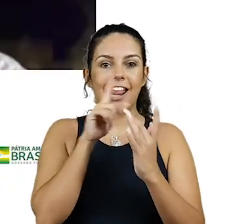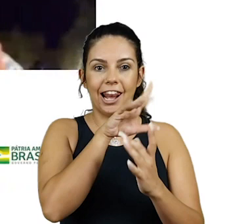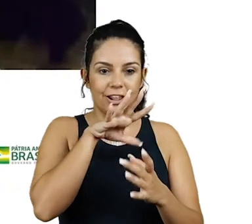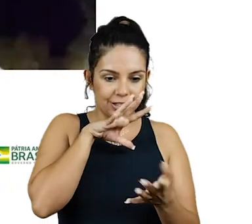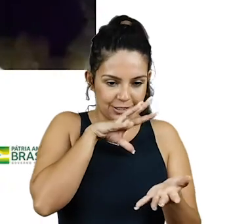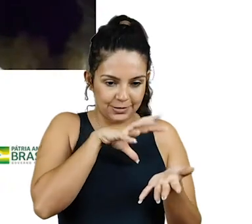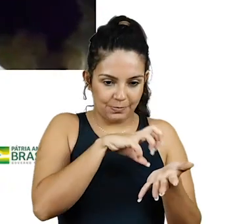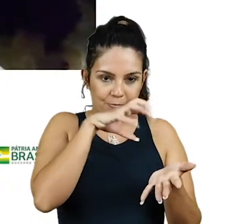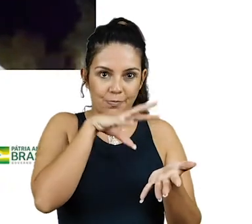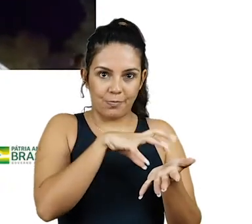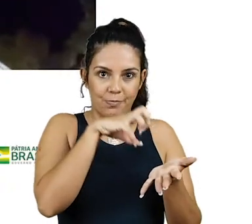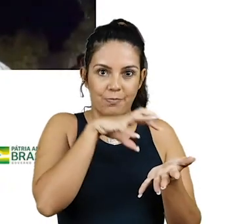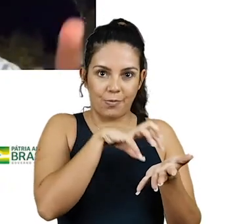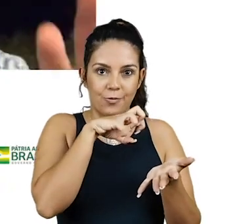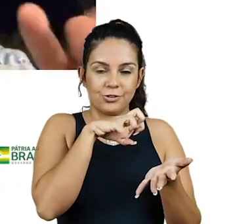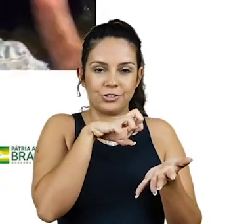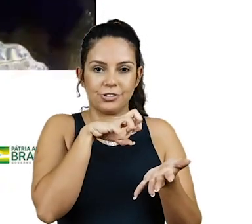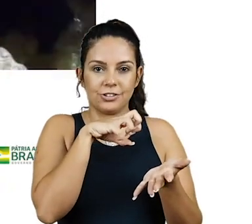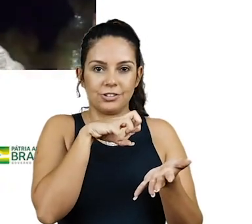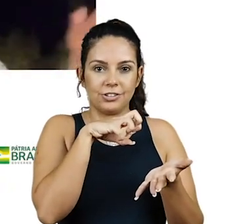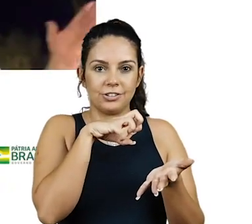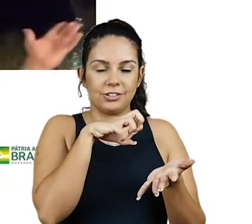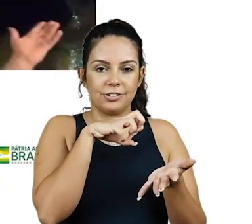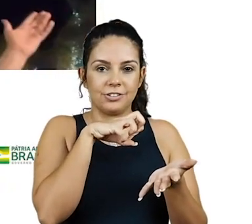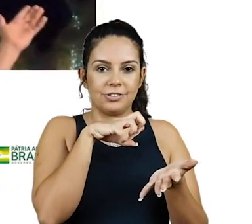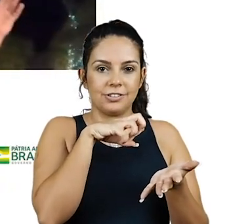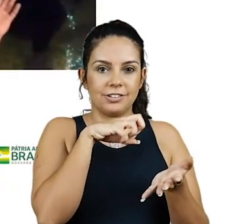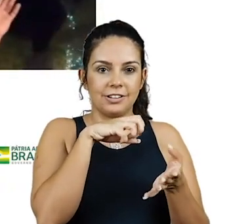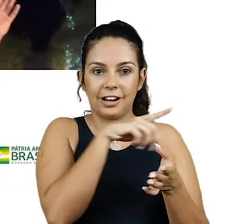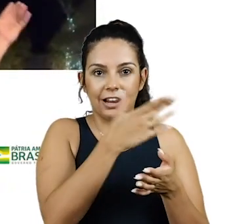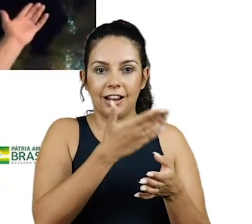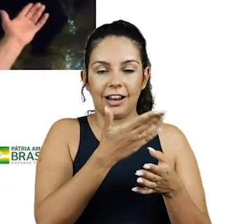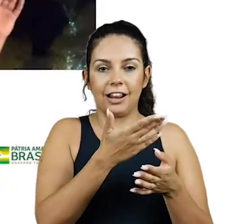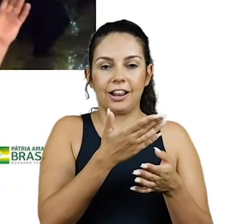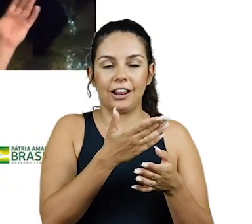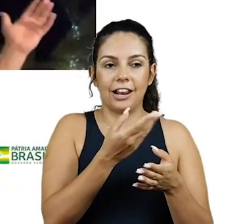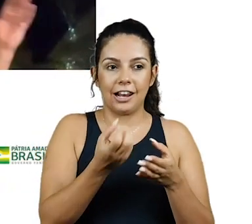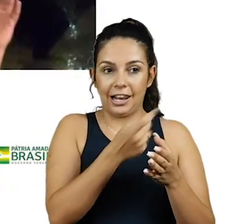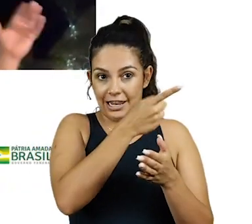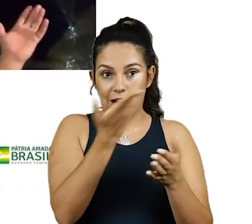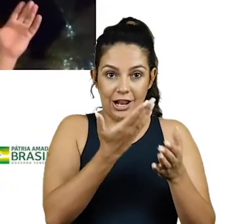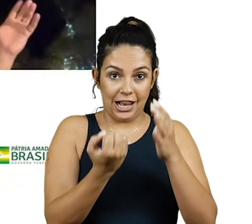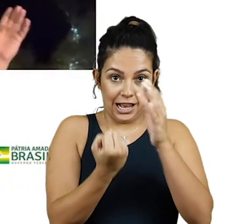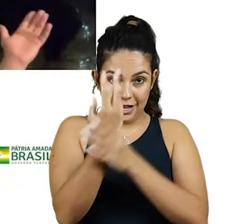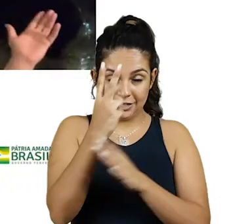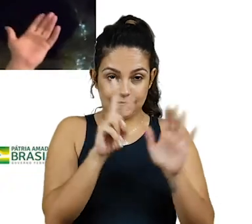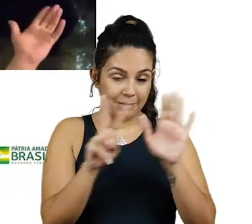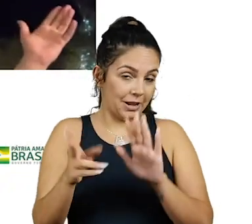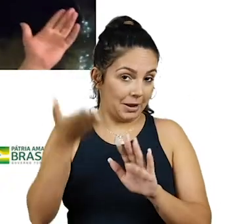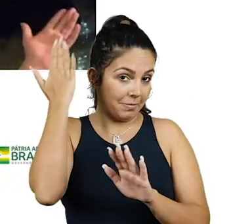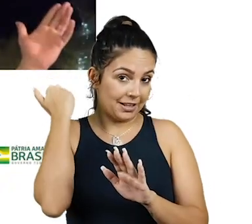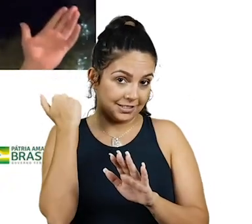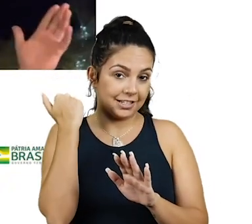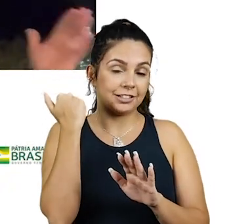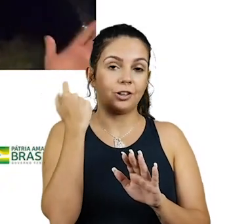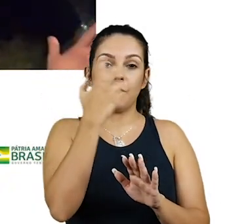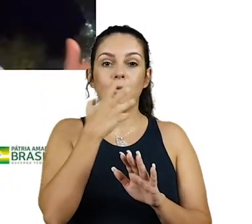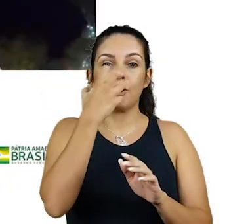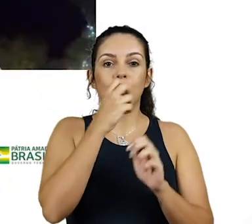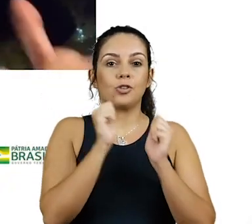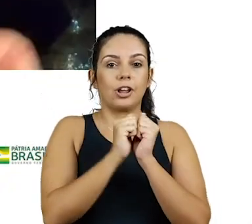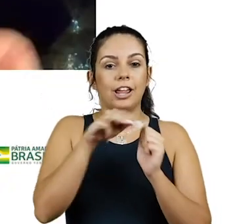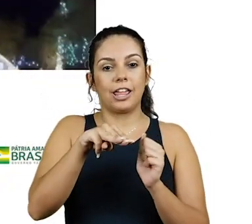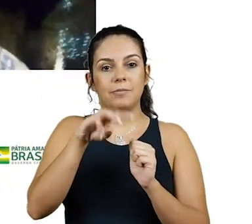esponja. E eu falo isso como um elogio. Ela é uma coisa. Você viu, ela gravou agora. Elza lançou esta semana passada, se não me engano, uma música com a